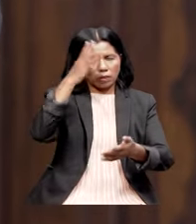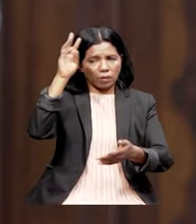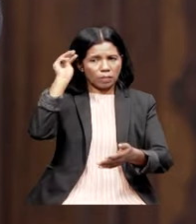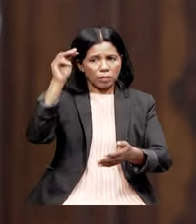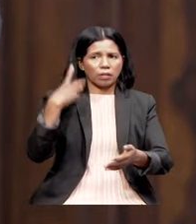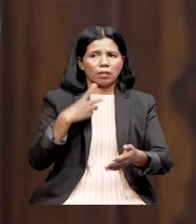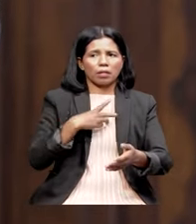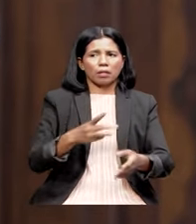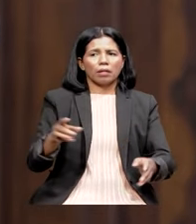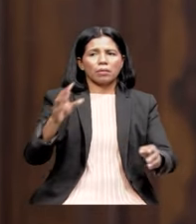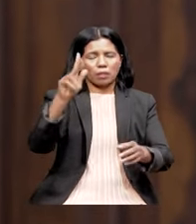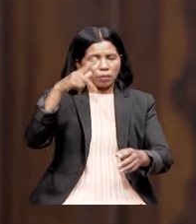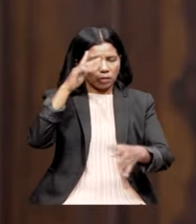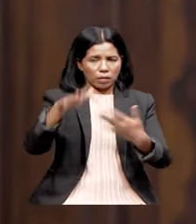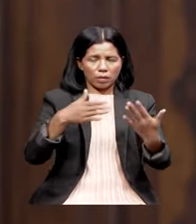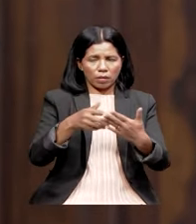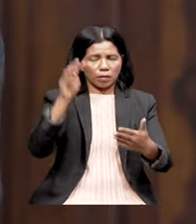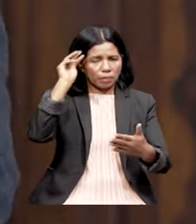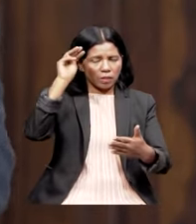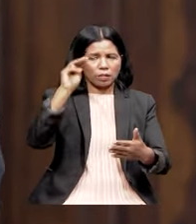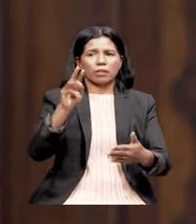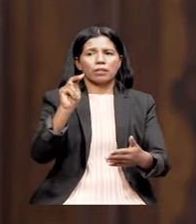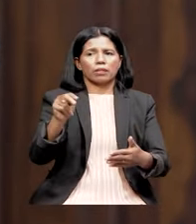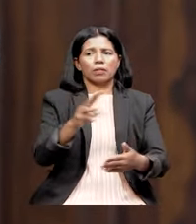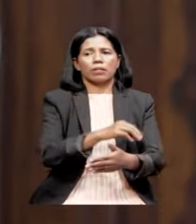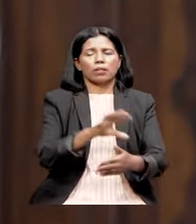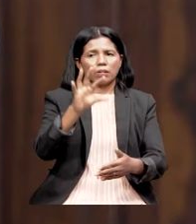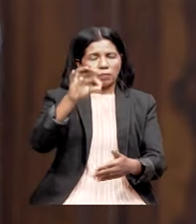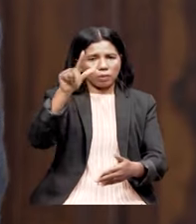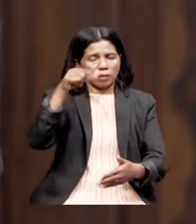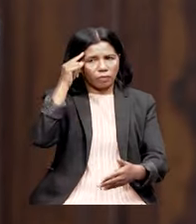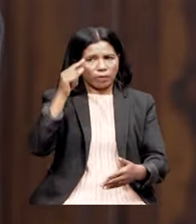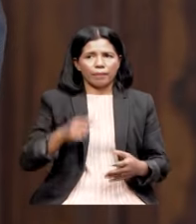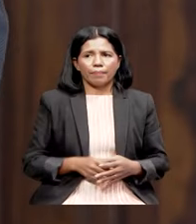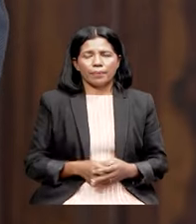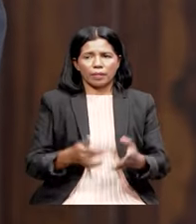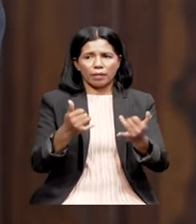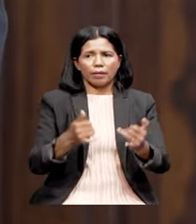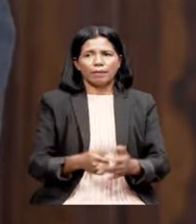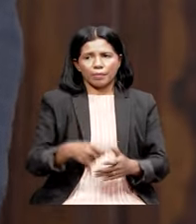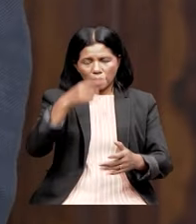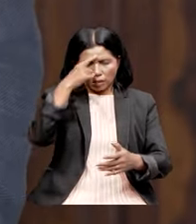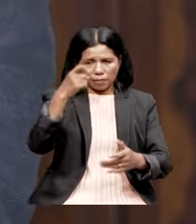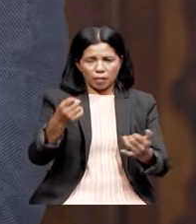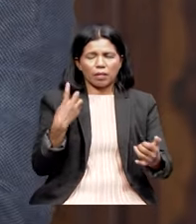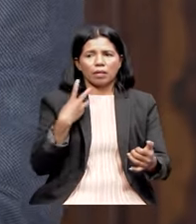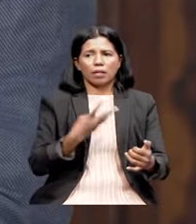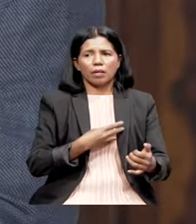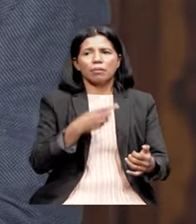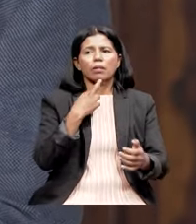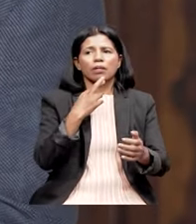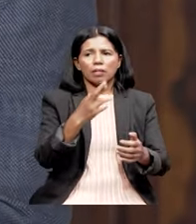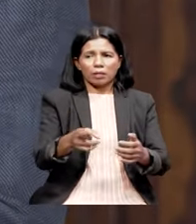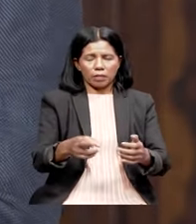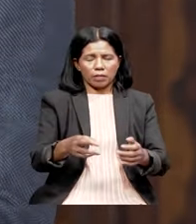ame se assegura política toma senhor ministro nia e é nono governo. Ida ne. Tamane ame mos recomenda hela